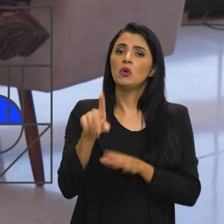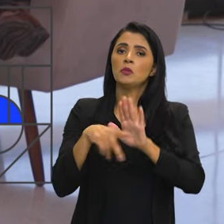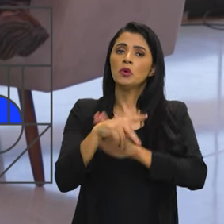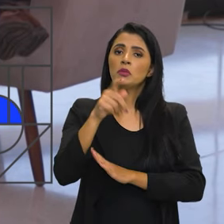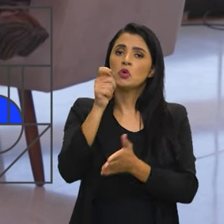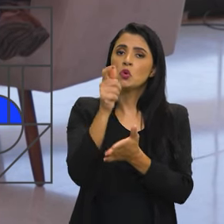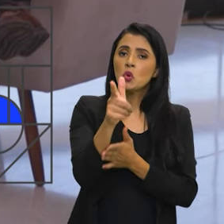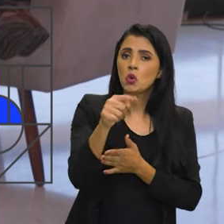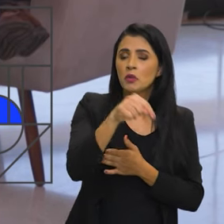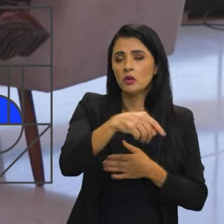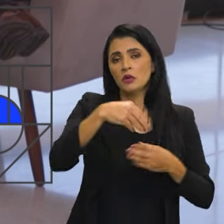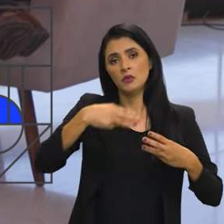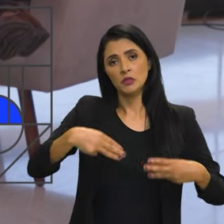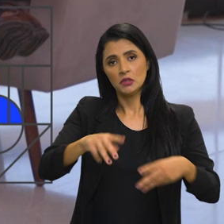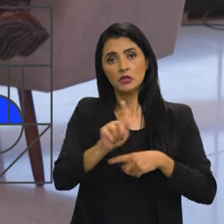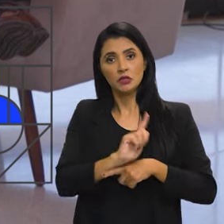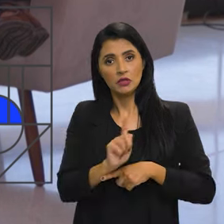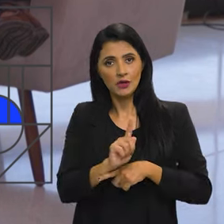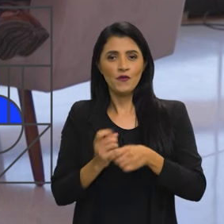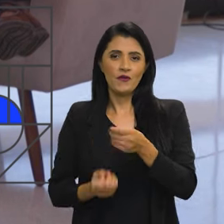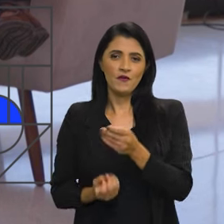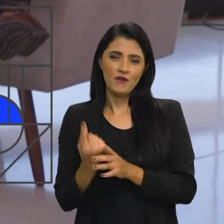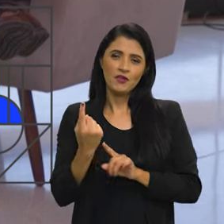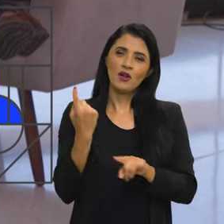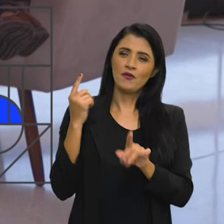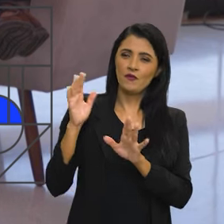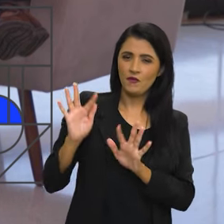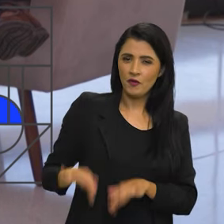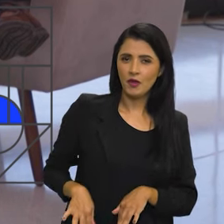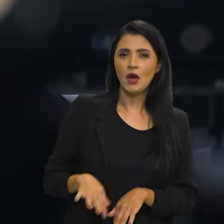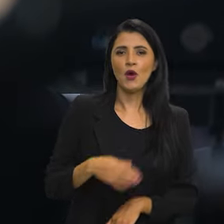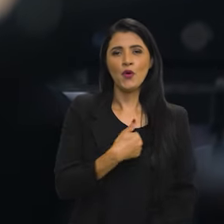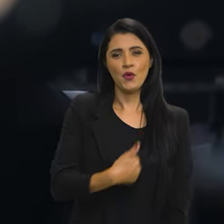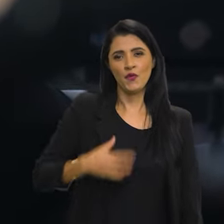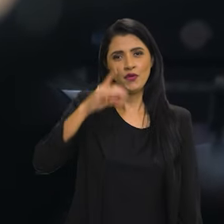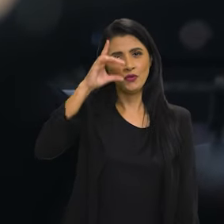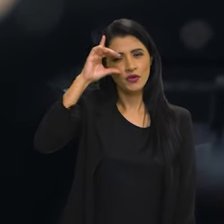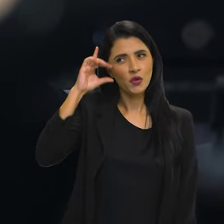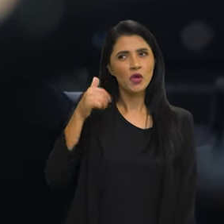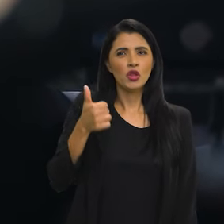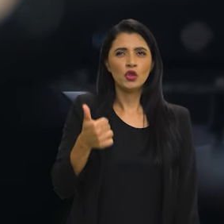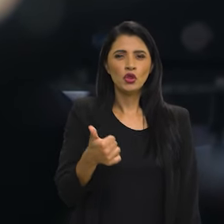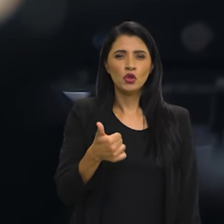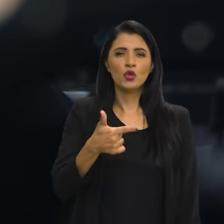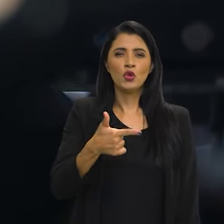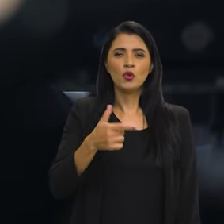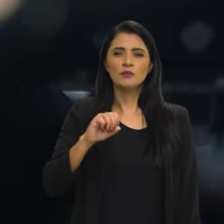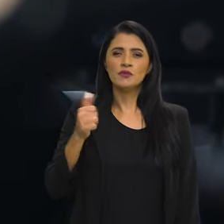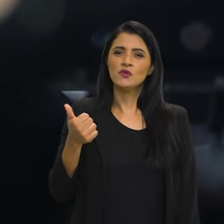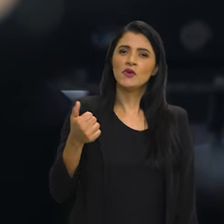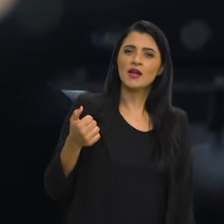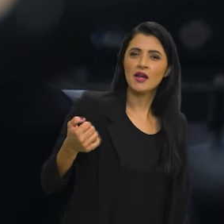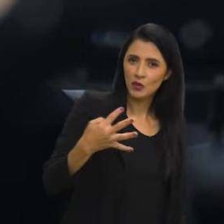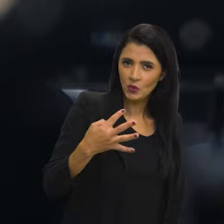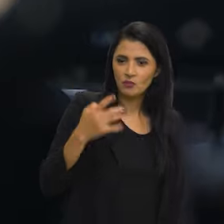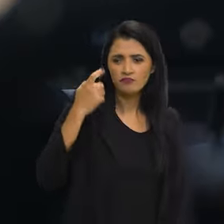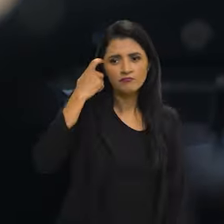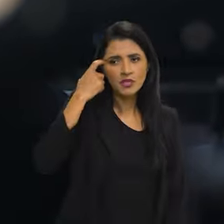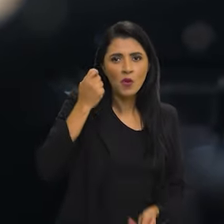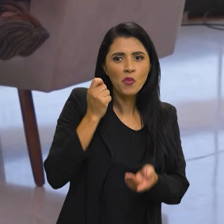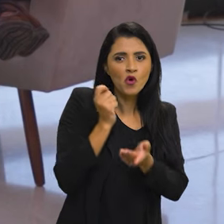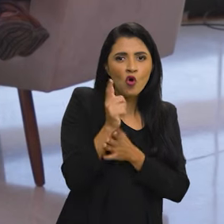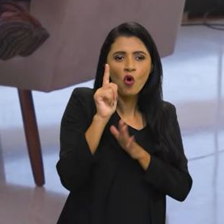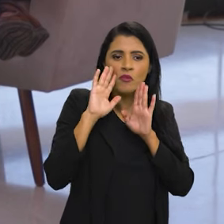Gestão. A Central de Compras foi feita no final do governo Dilma, na verdade, em 2014, não tanto no final, 13, 14, para pensar